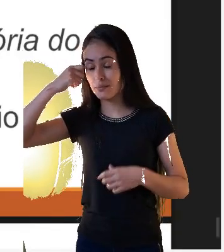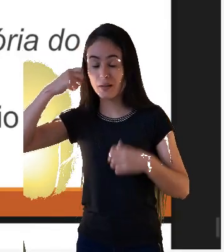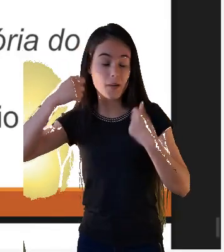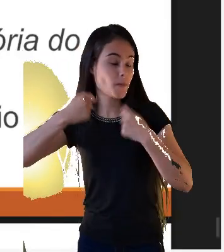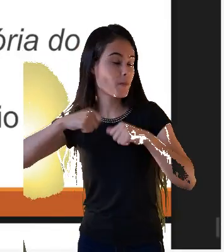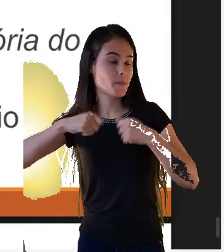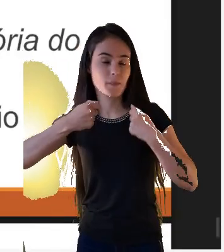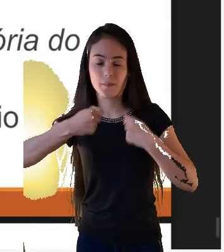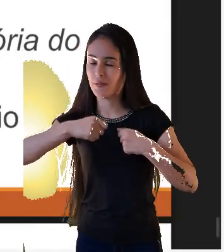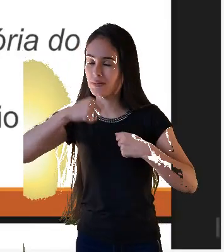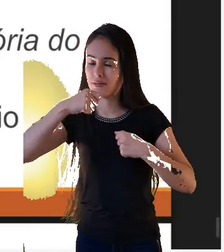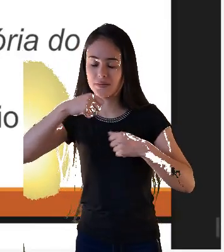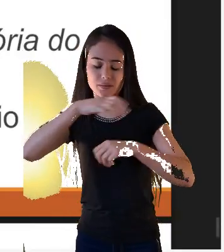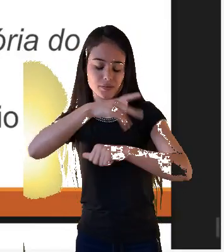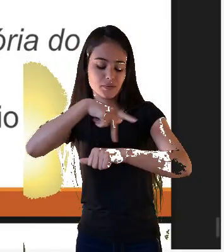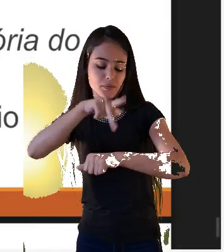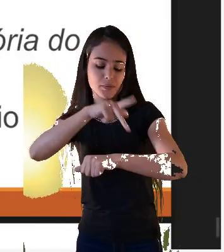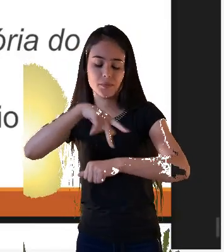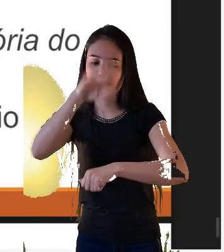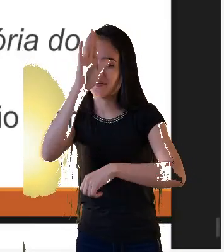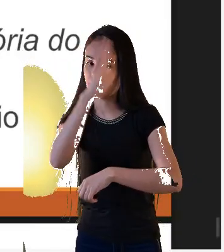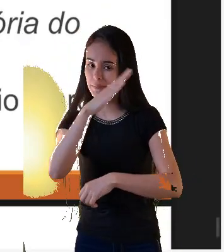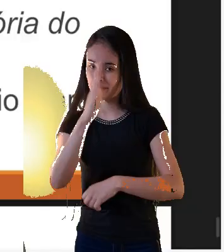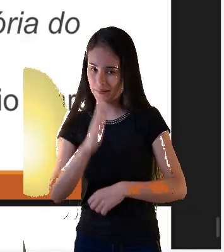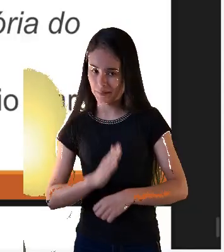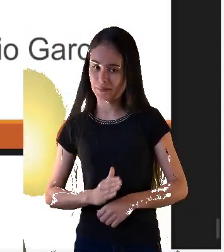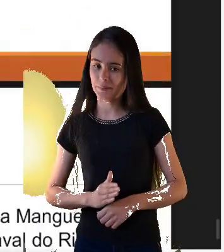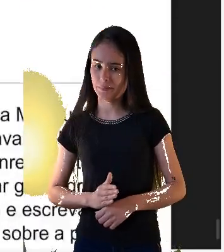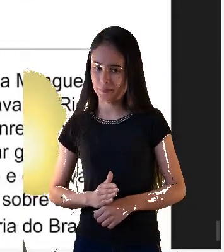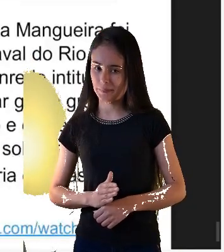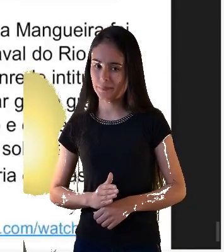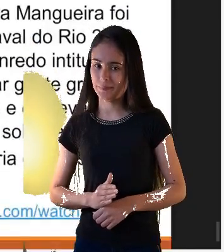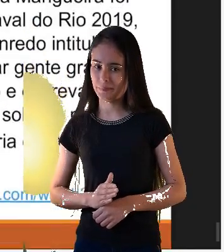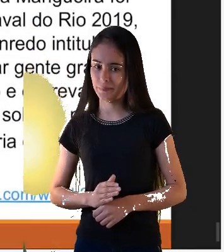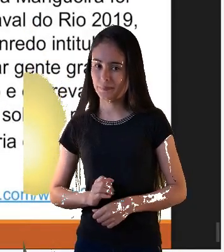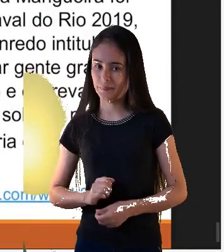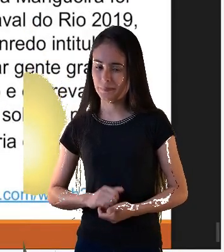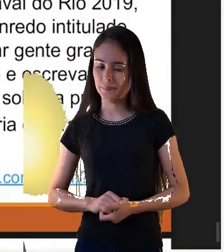com essa atividade. Pode passar, Lelo?